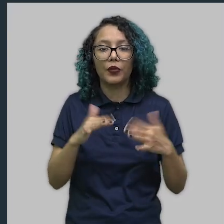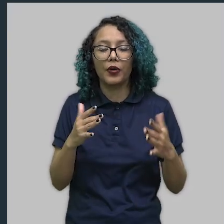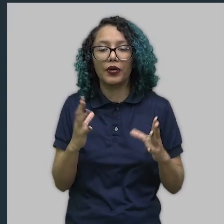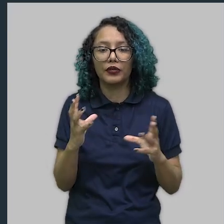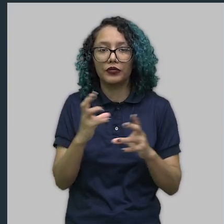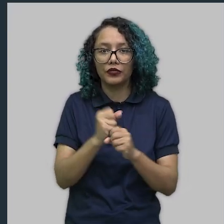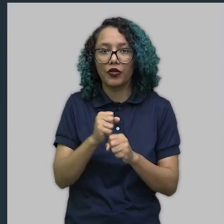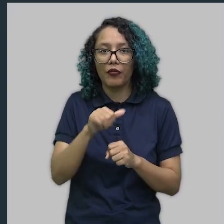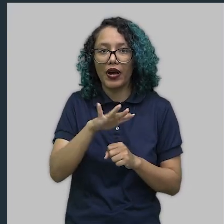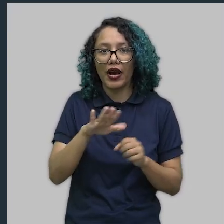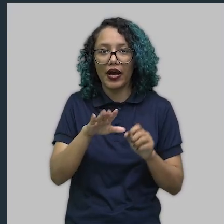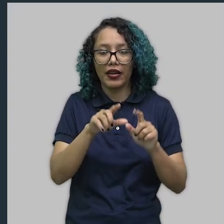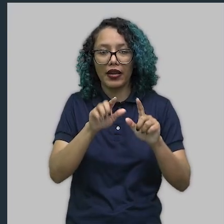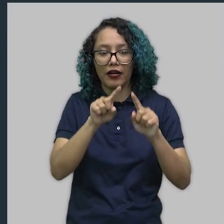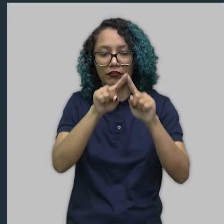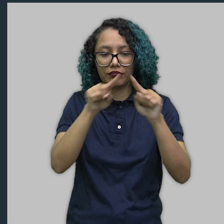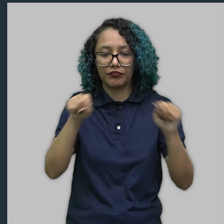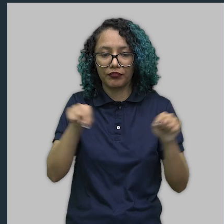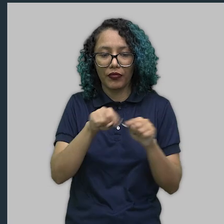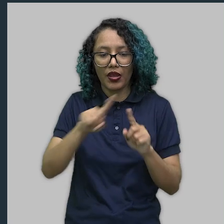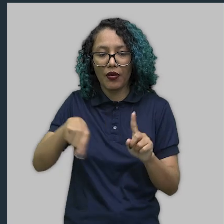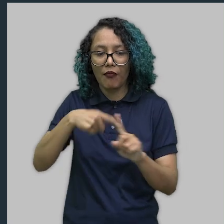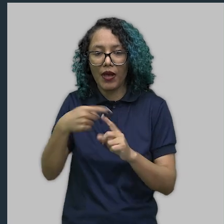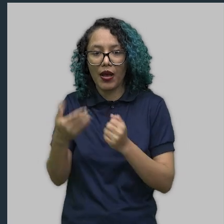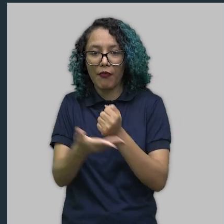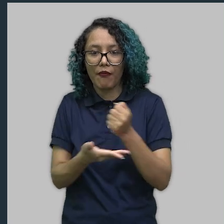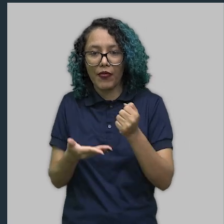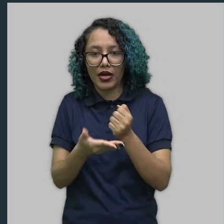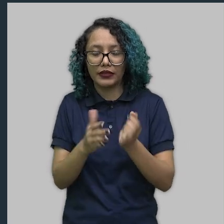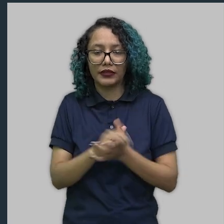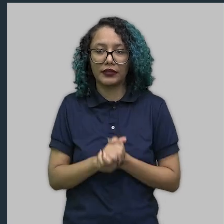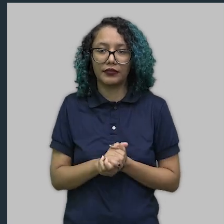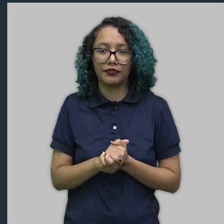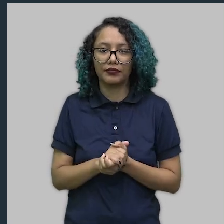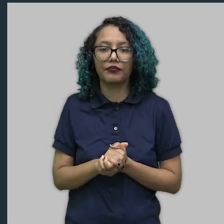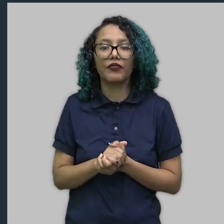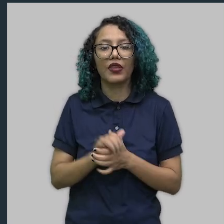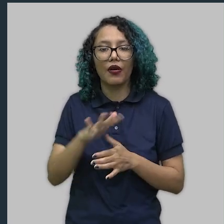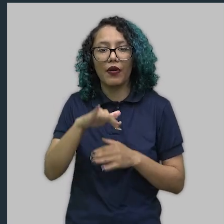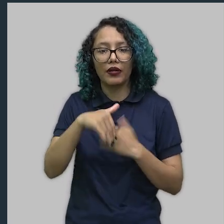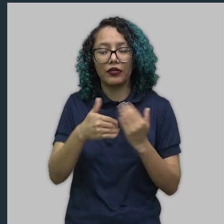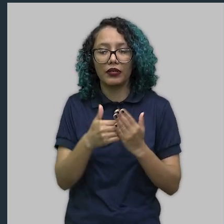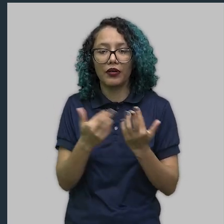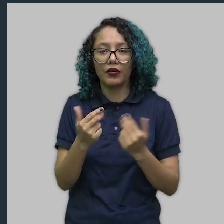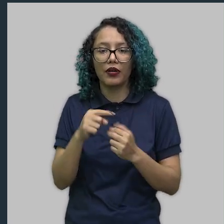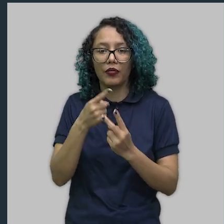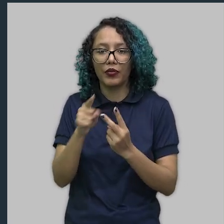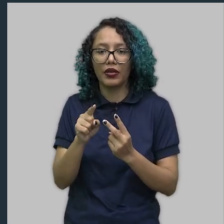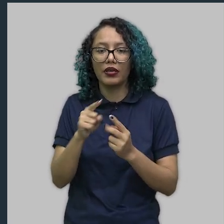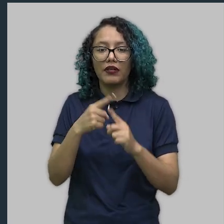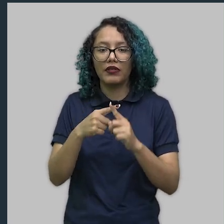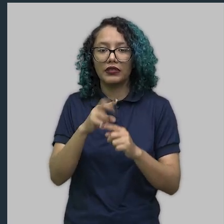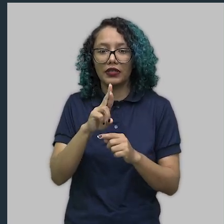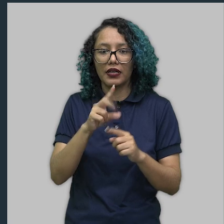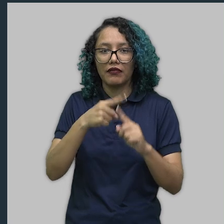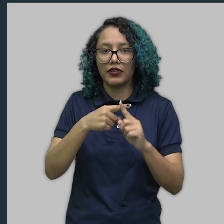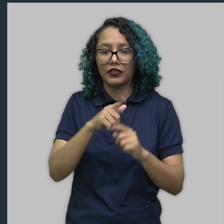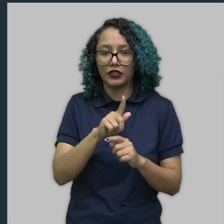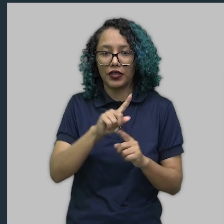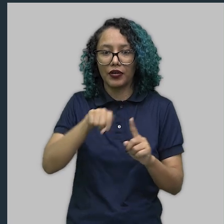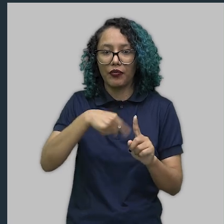soma da área lateral com a área da base. Área total igual a π vezes raio vezes